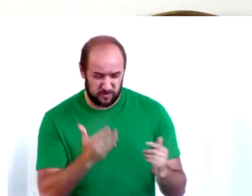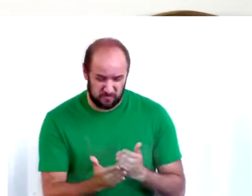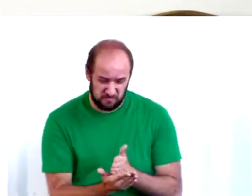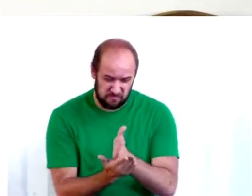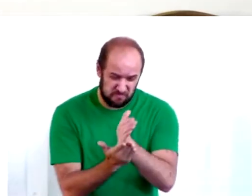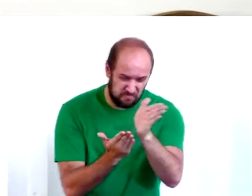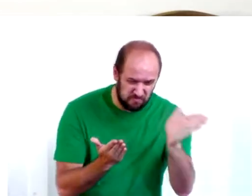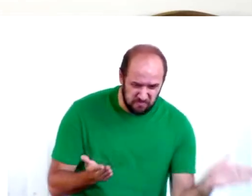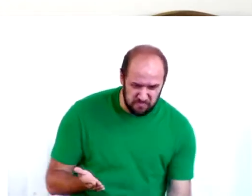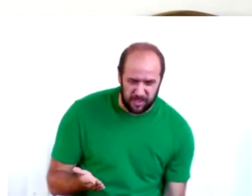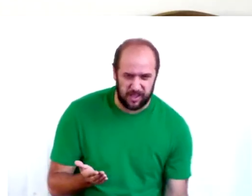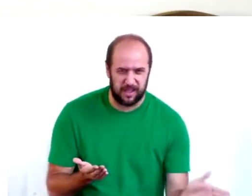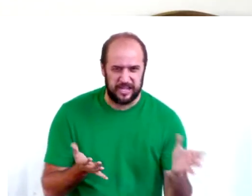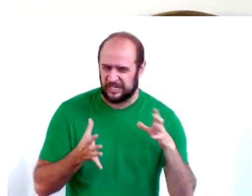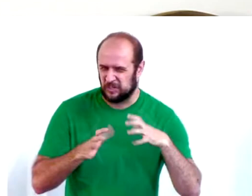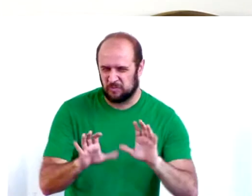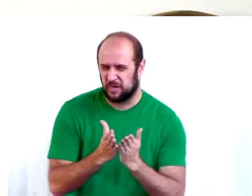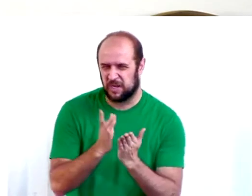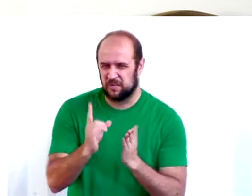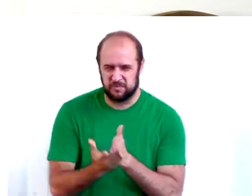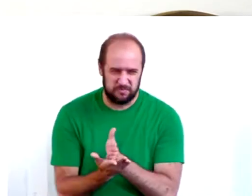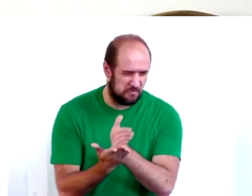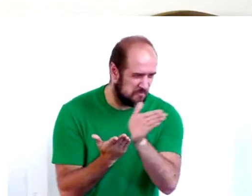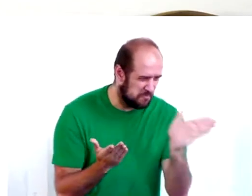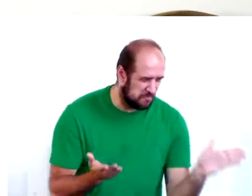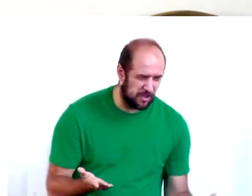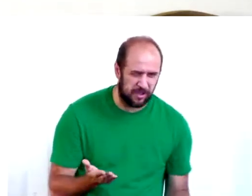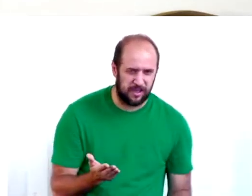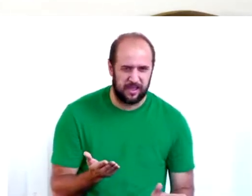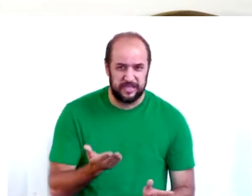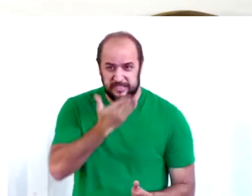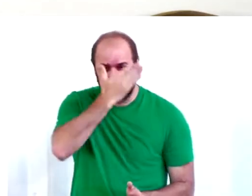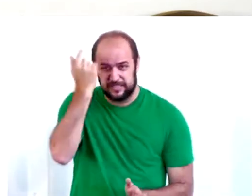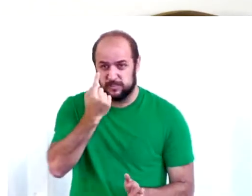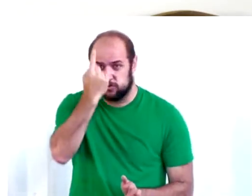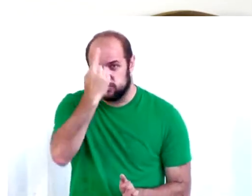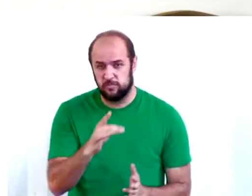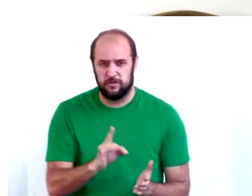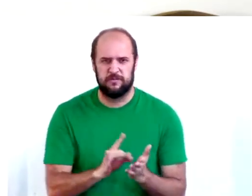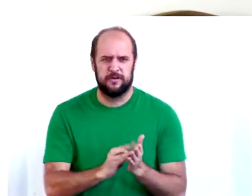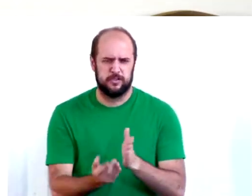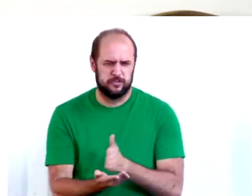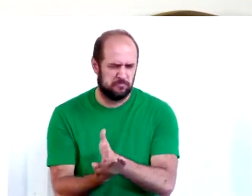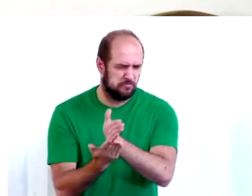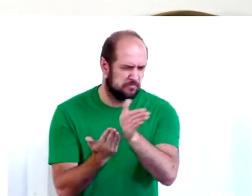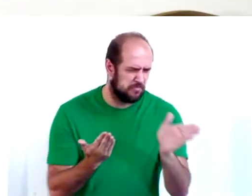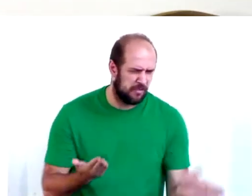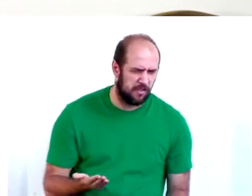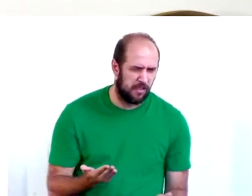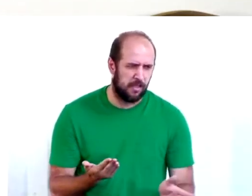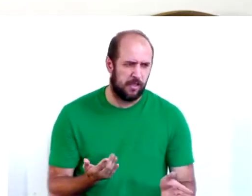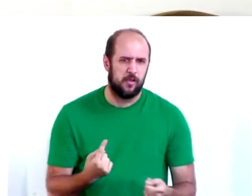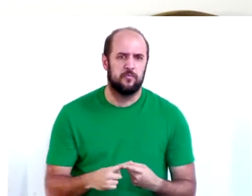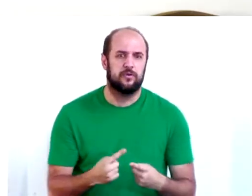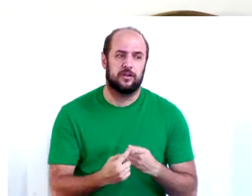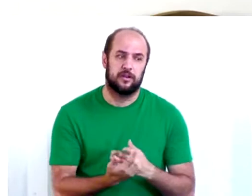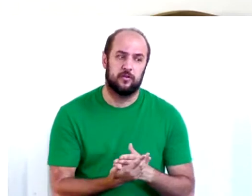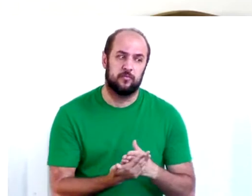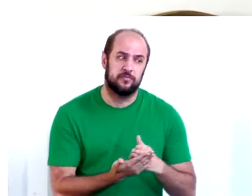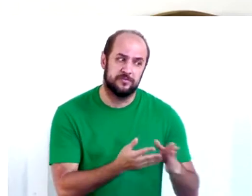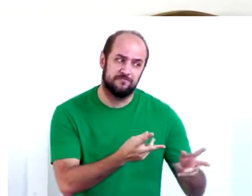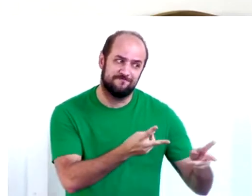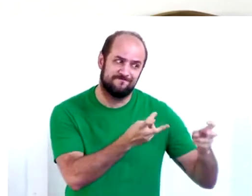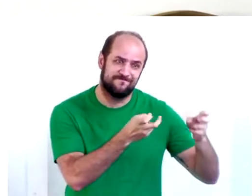da única verdade que existe, a verdade que salva, é alguém que passou a ouvir a mensagem de